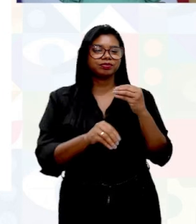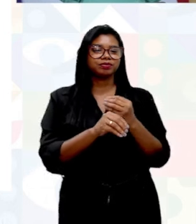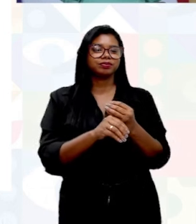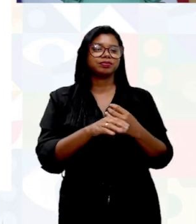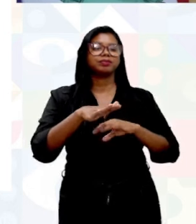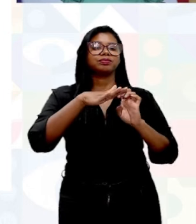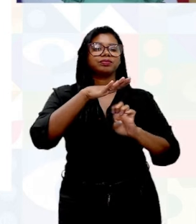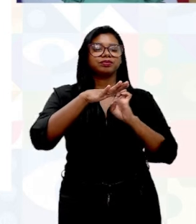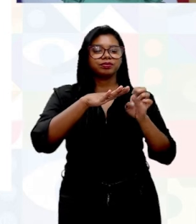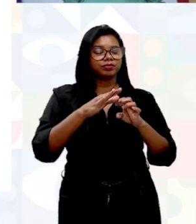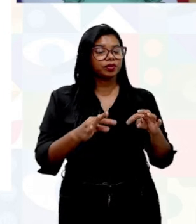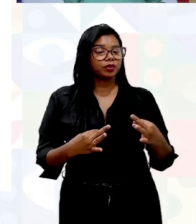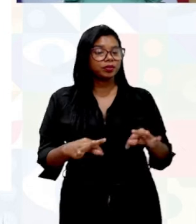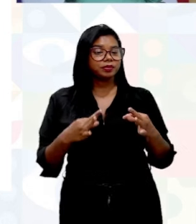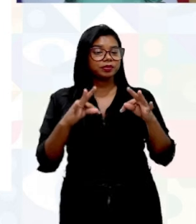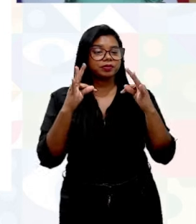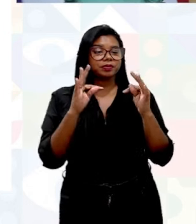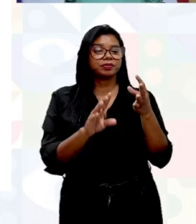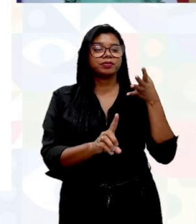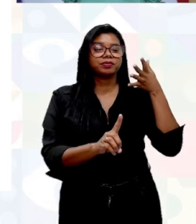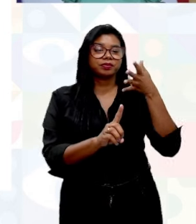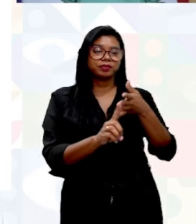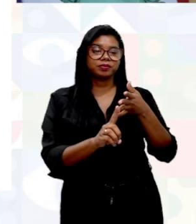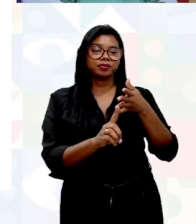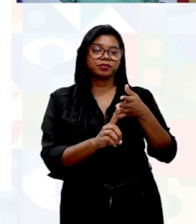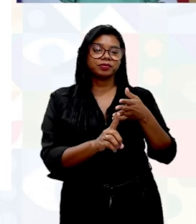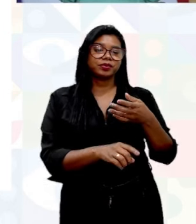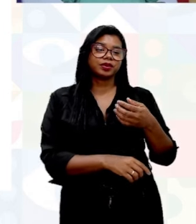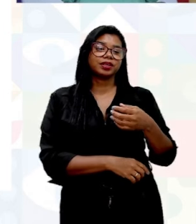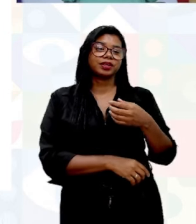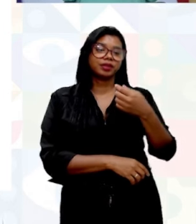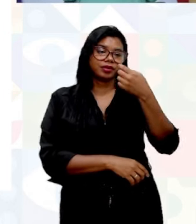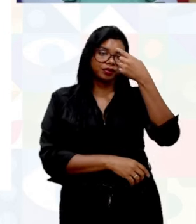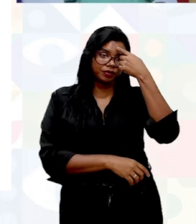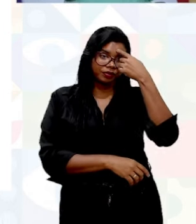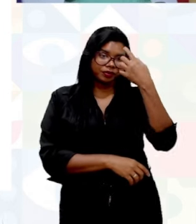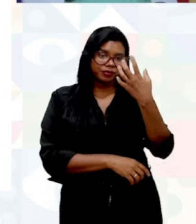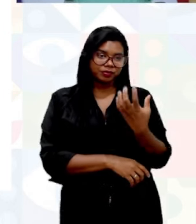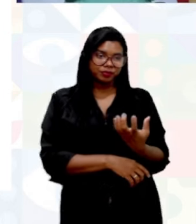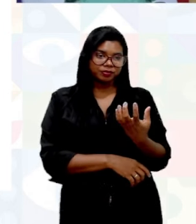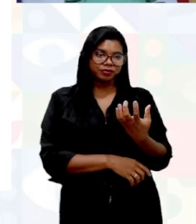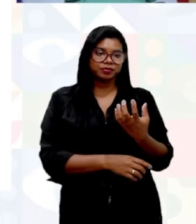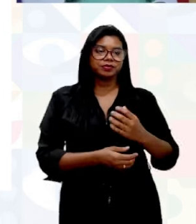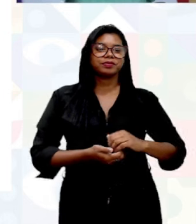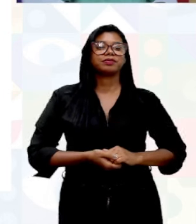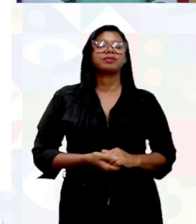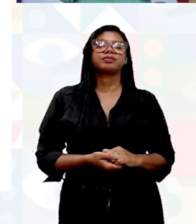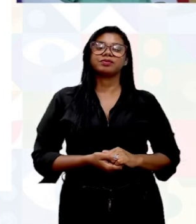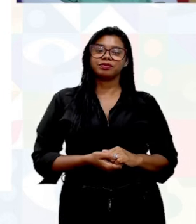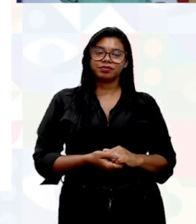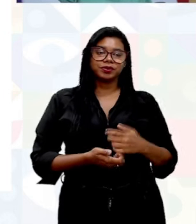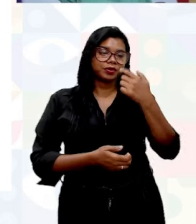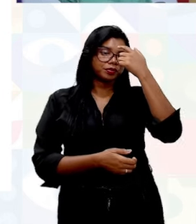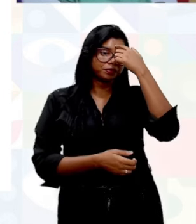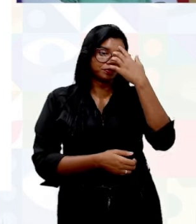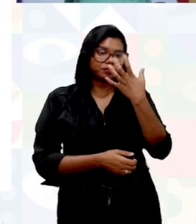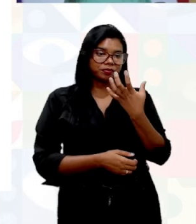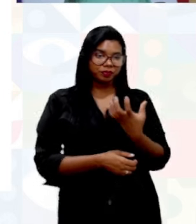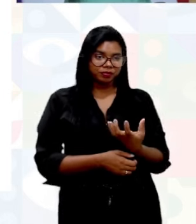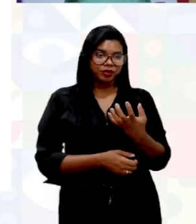de tecnologia voltada à inteligência artificial, mas essa inteligência artificial ela quer